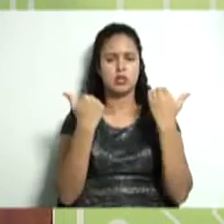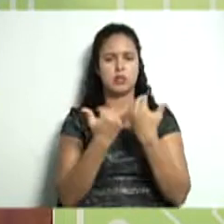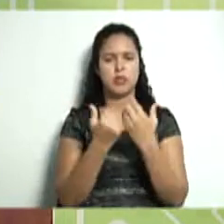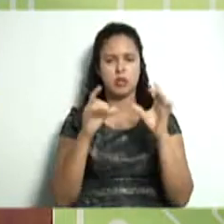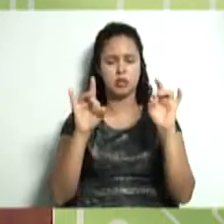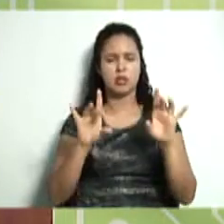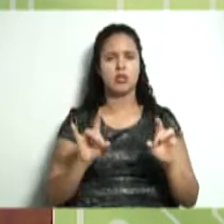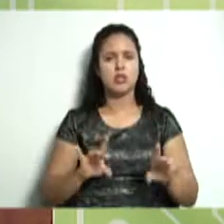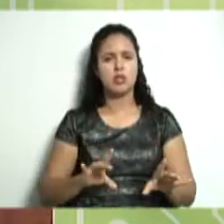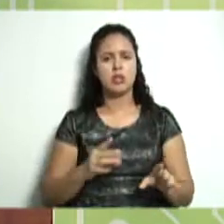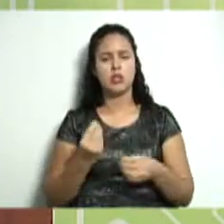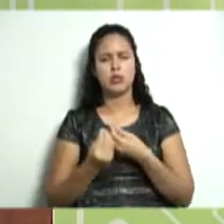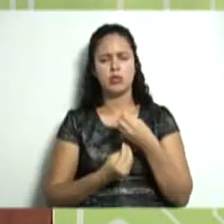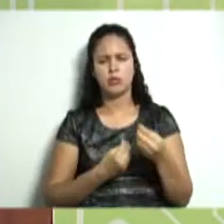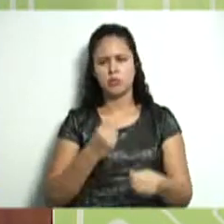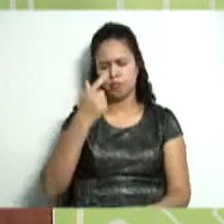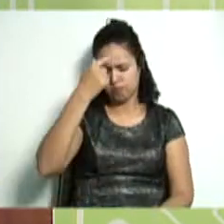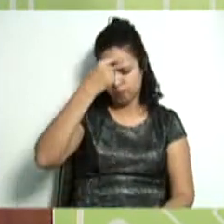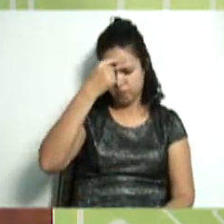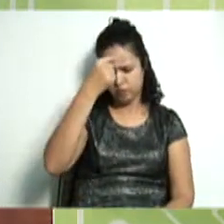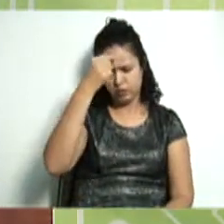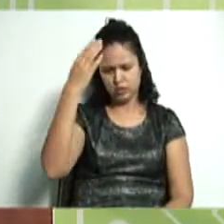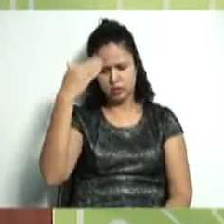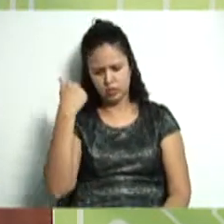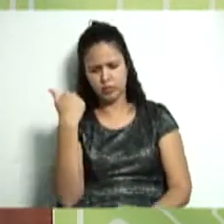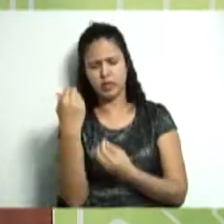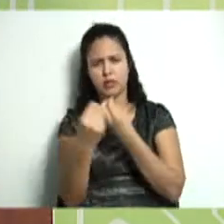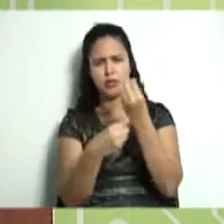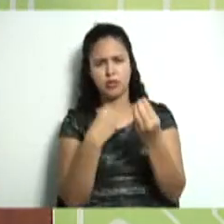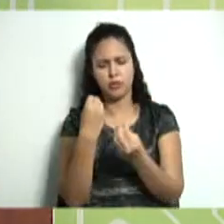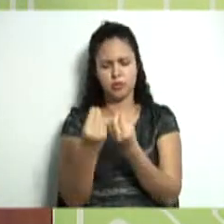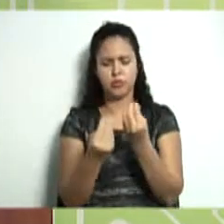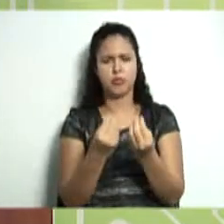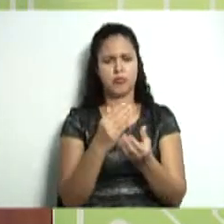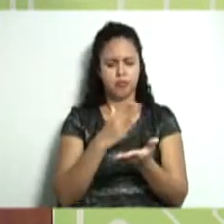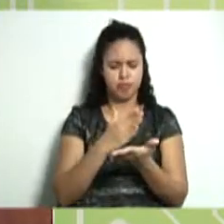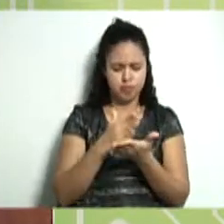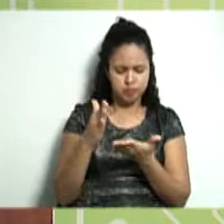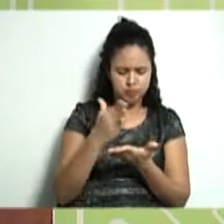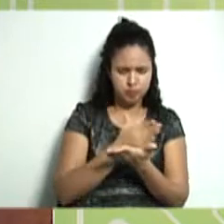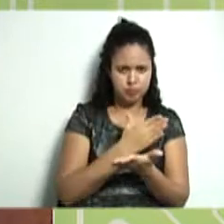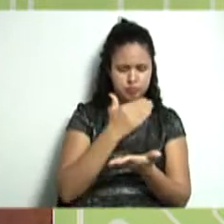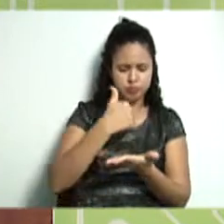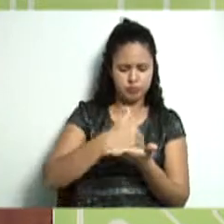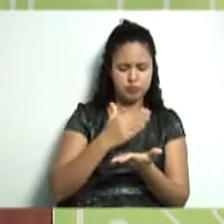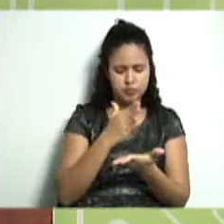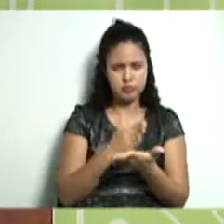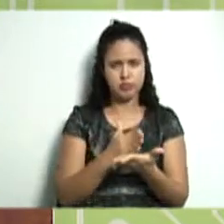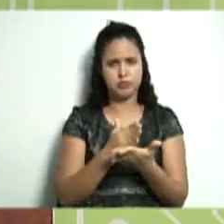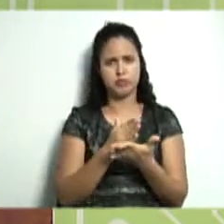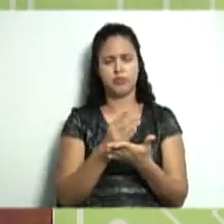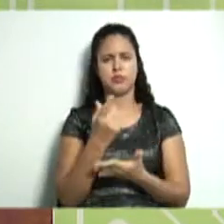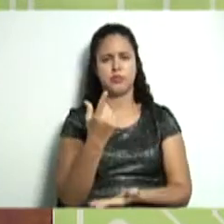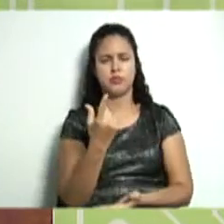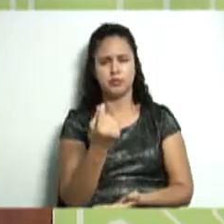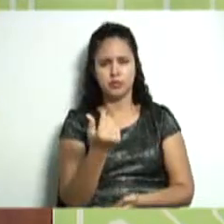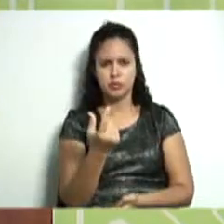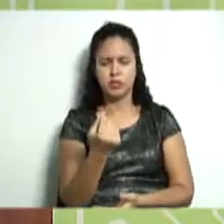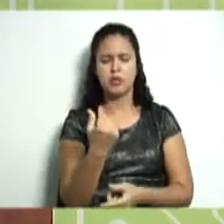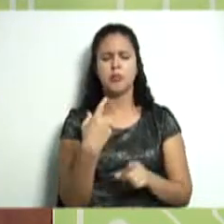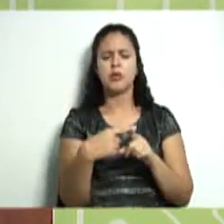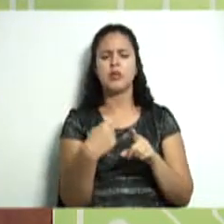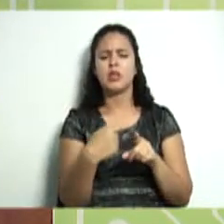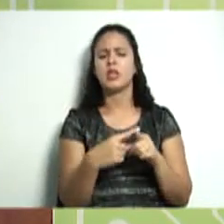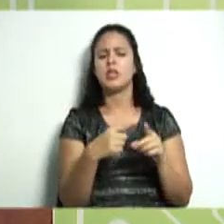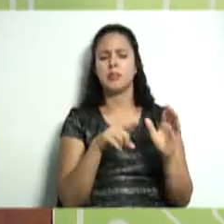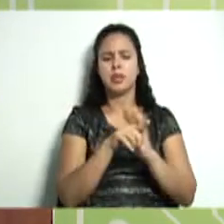uma forma consciente, sabendo no que foi empregado, para até perguntar por que esse valor foi empregado nessa ação,